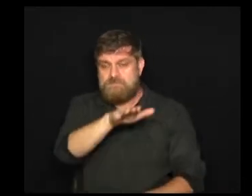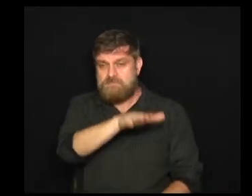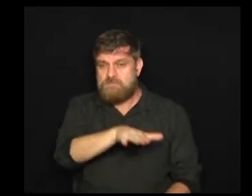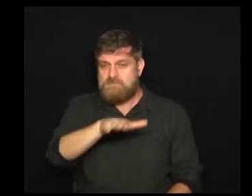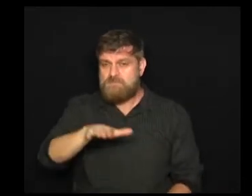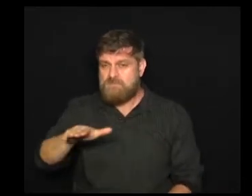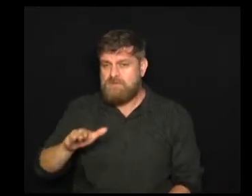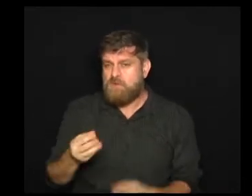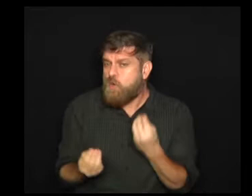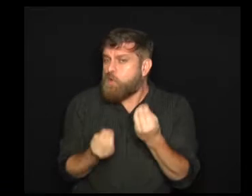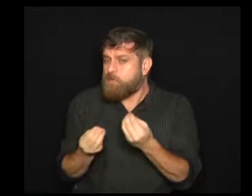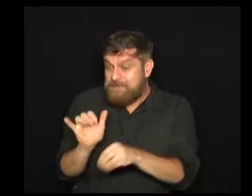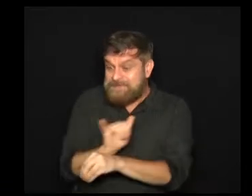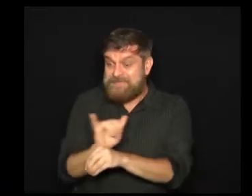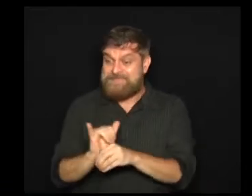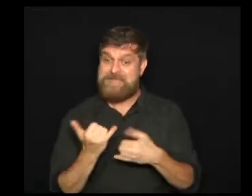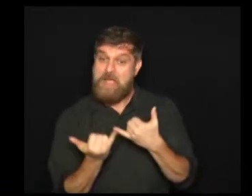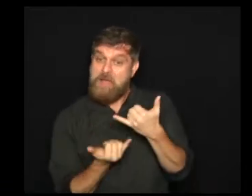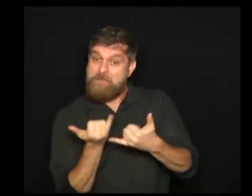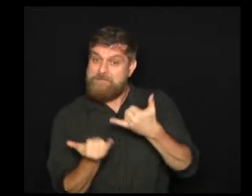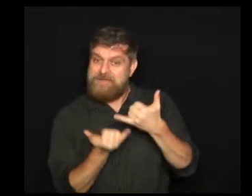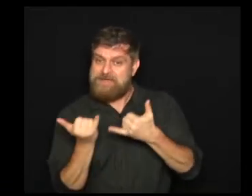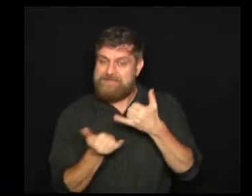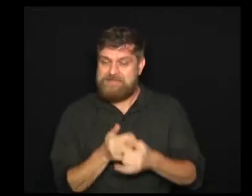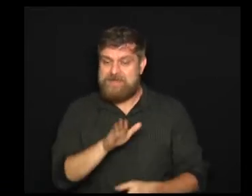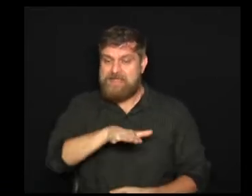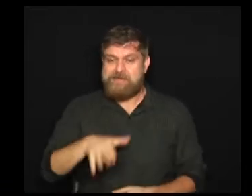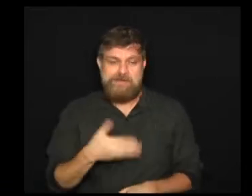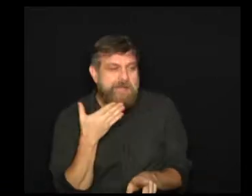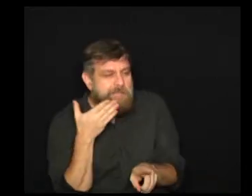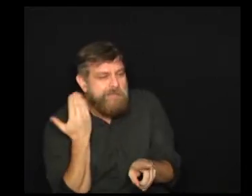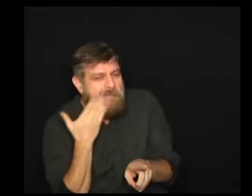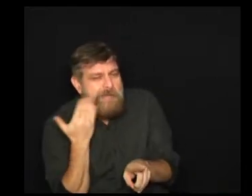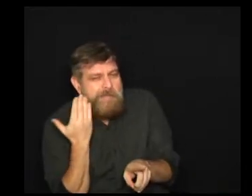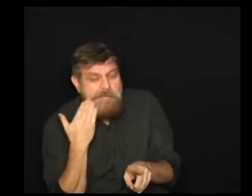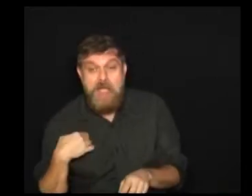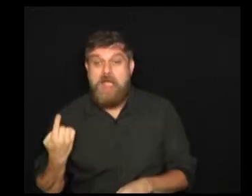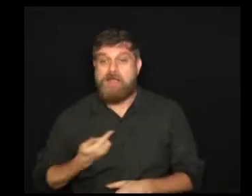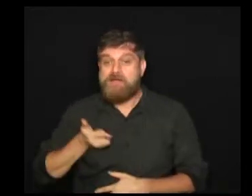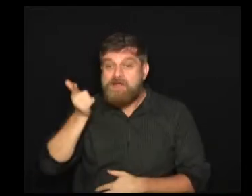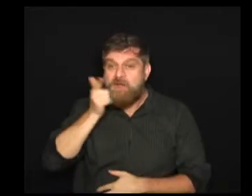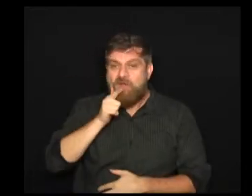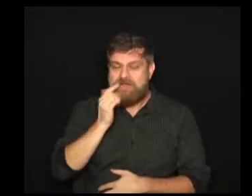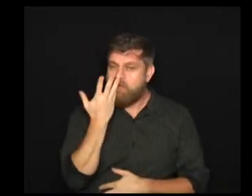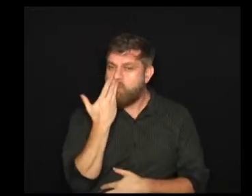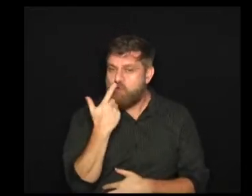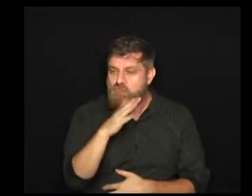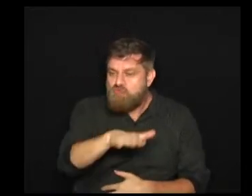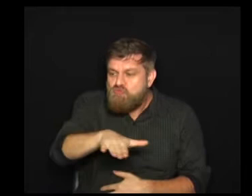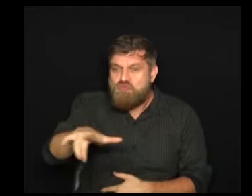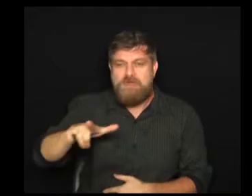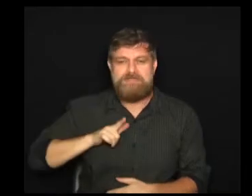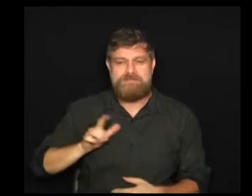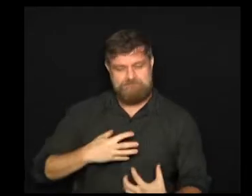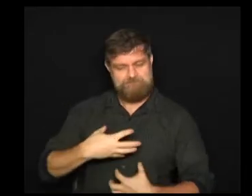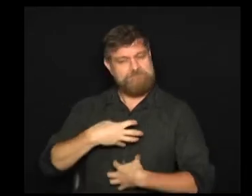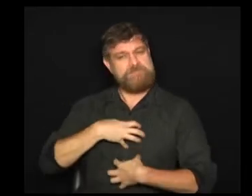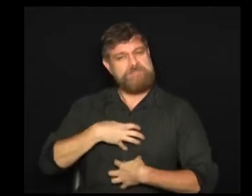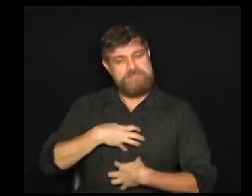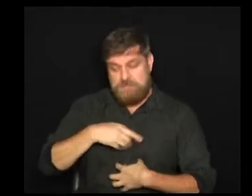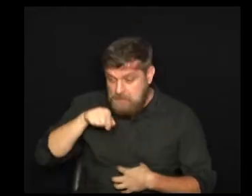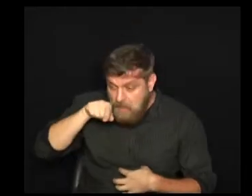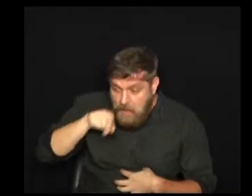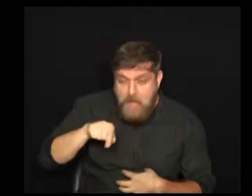forma lúdica, né? É muito mais proveitoso nós atingirmos um público infantil e sensibilizar